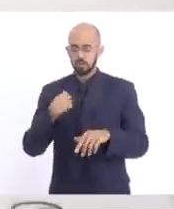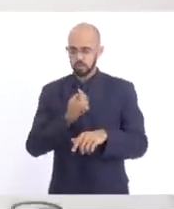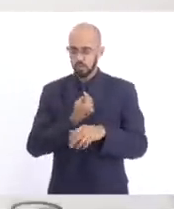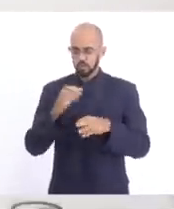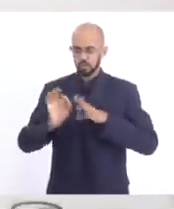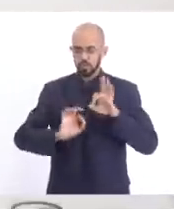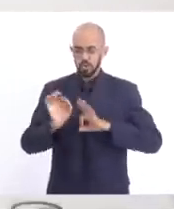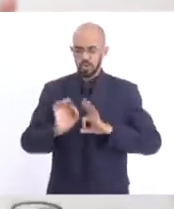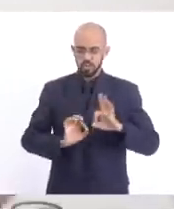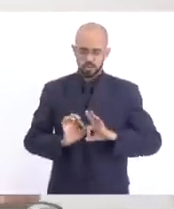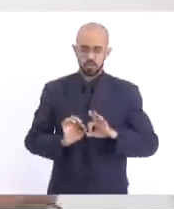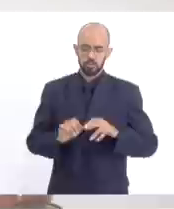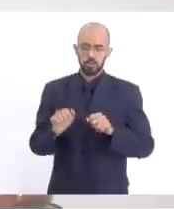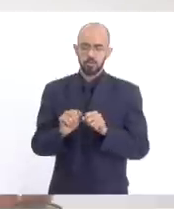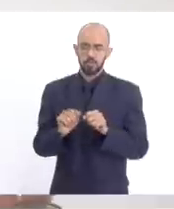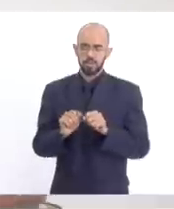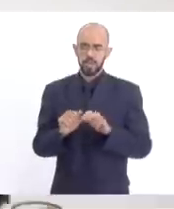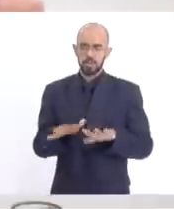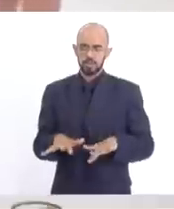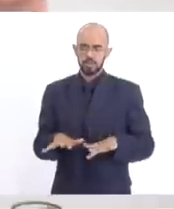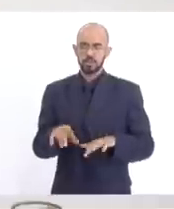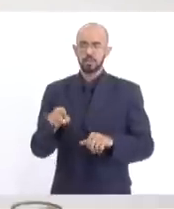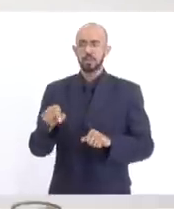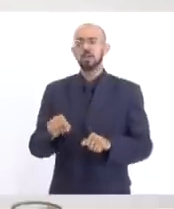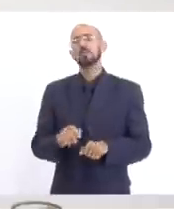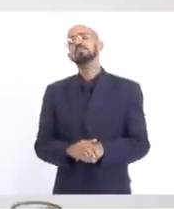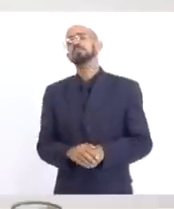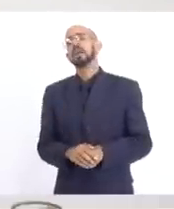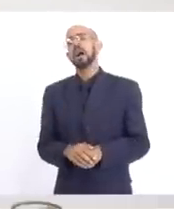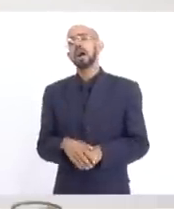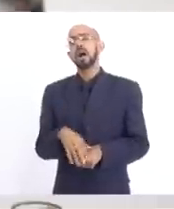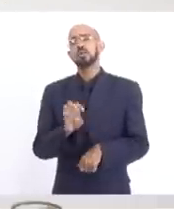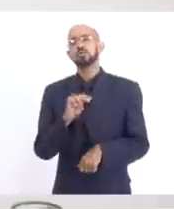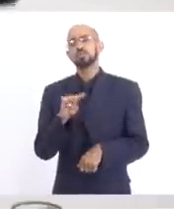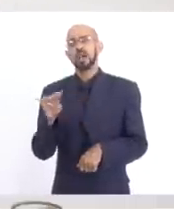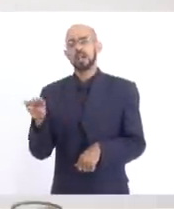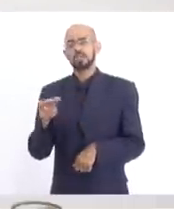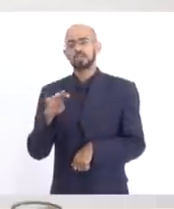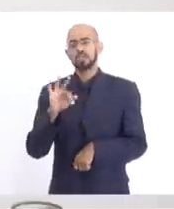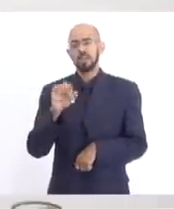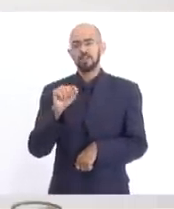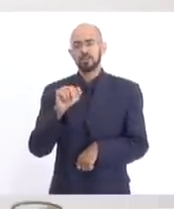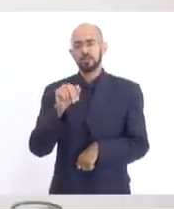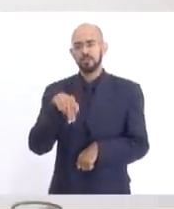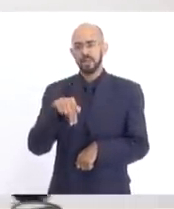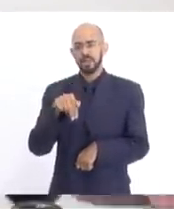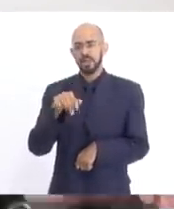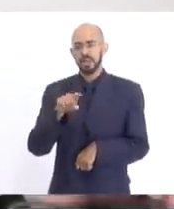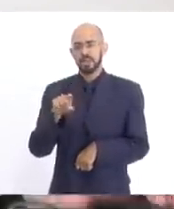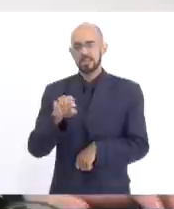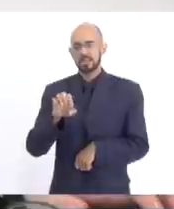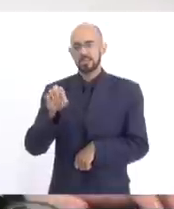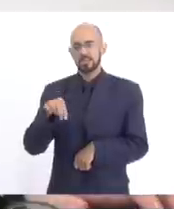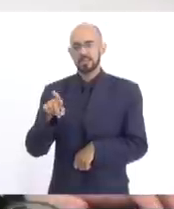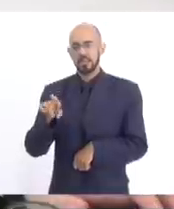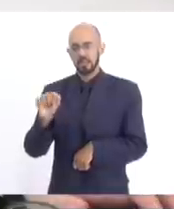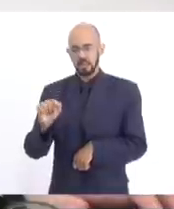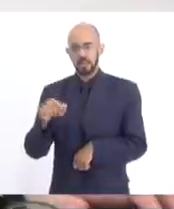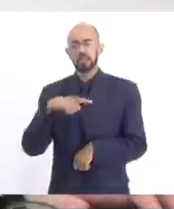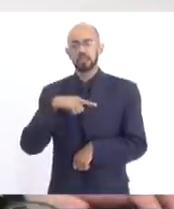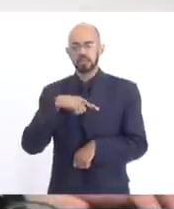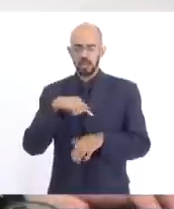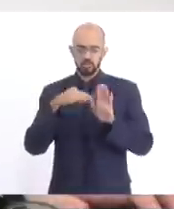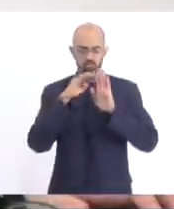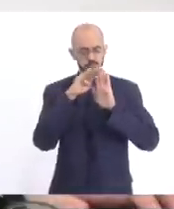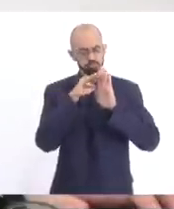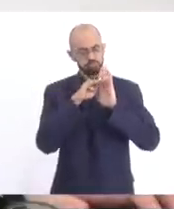ocorresse. Hoje a fazenda já dispõe no seu site, né, a lista de benefícios e o que isso gera mês a